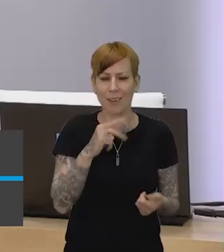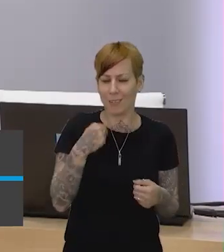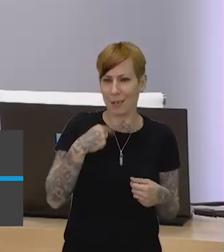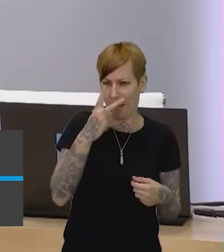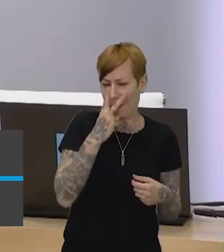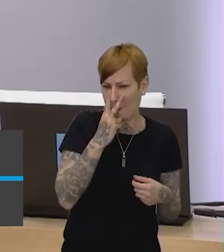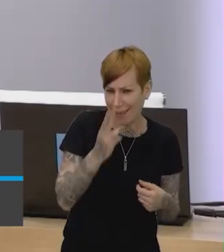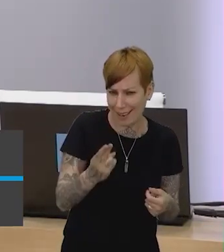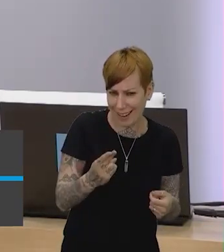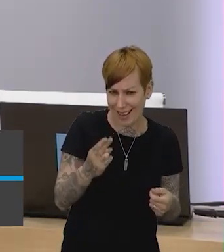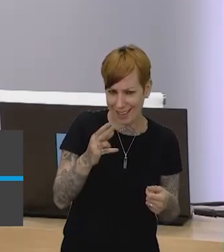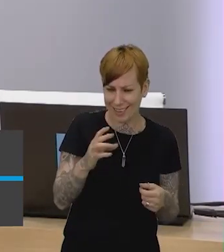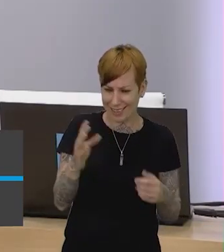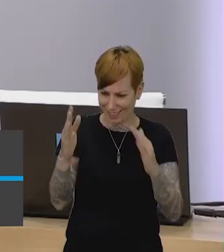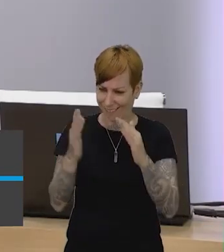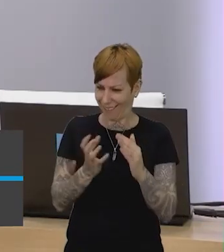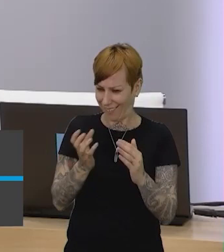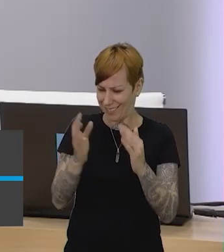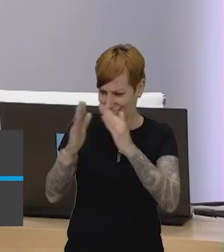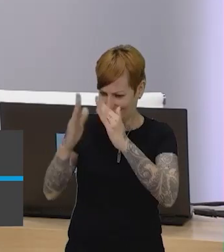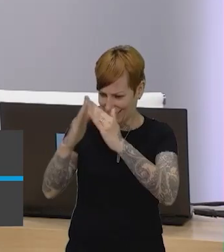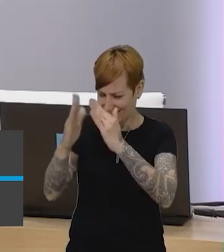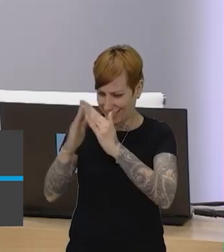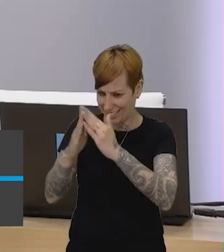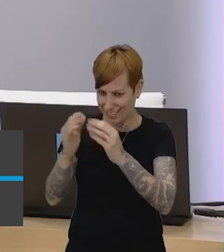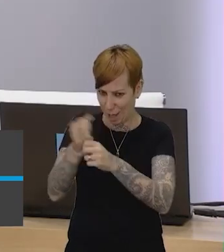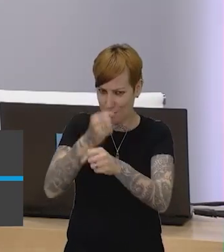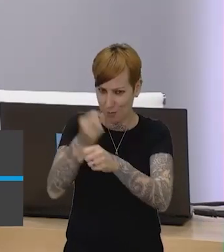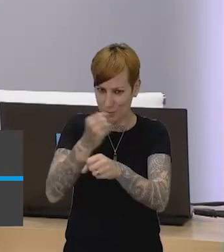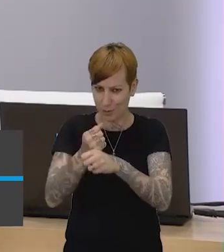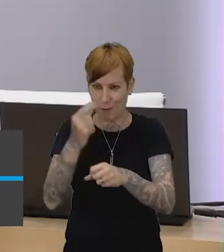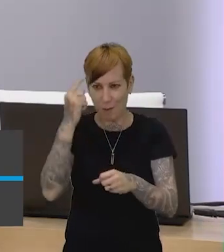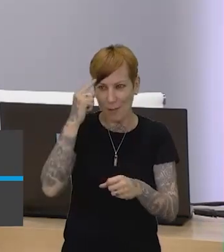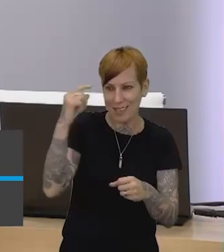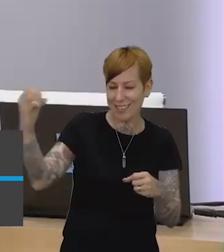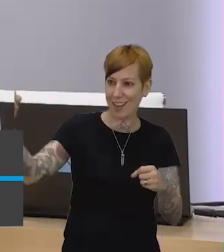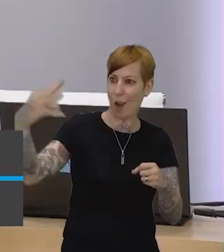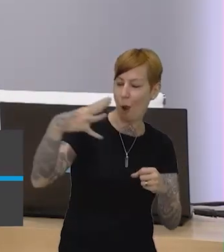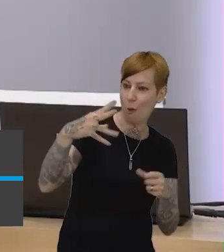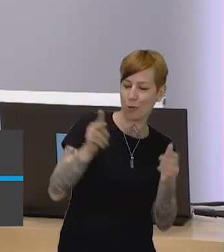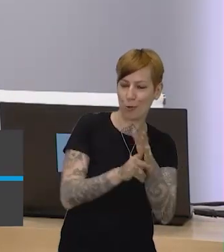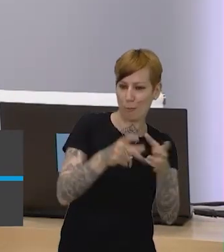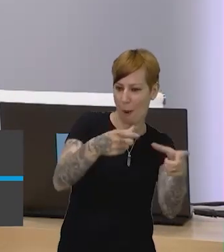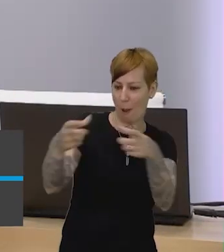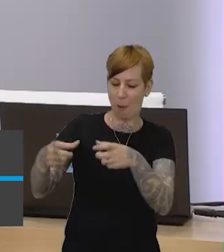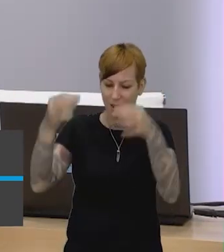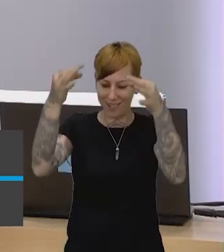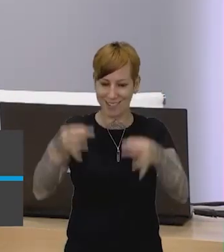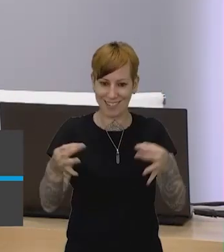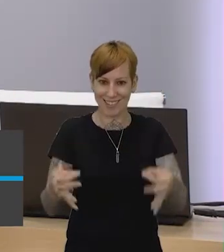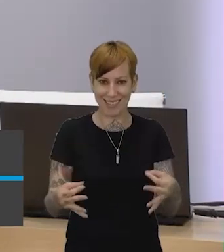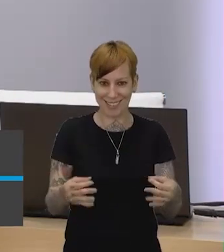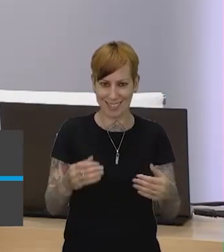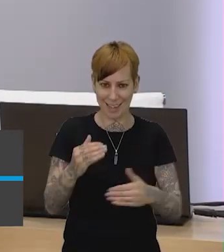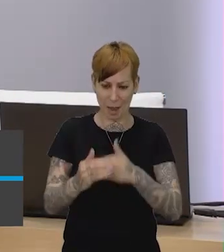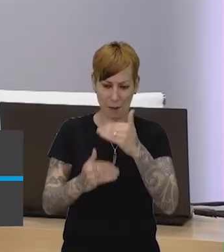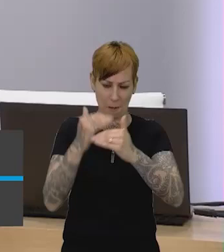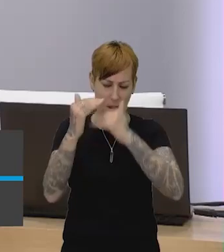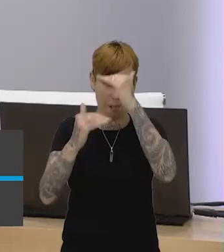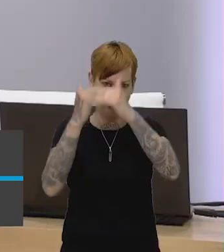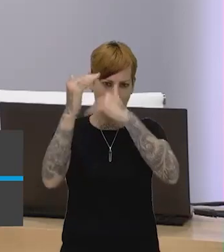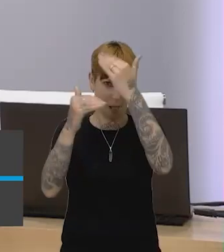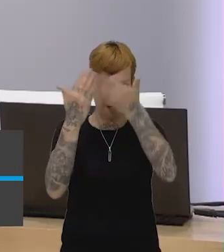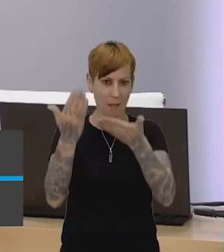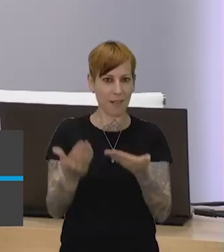Não, vira para cá a janela, porque vai ter mais luz desse lado, Todos esses processos que a gente vai criando